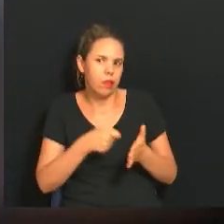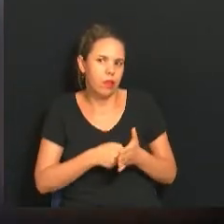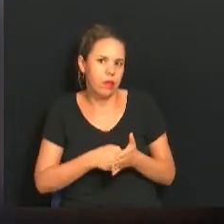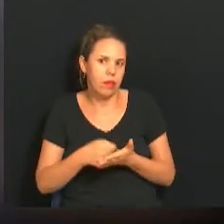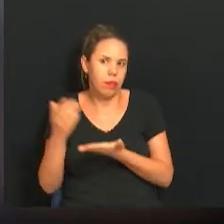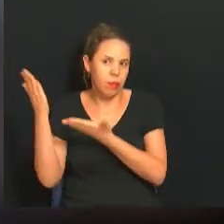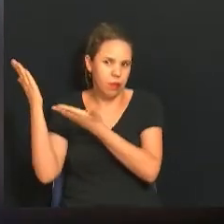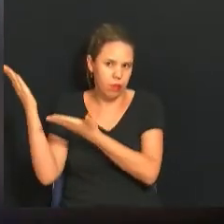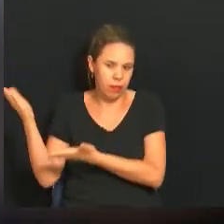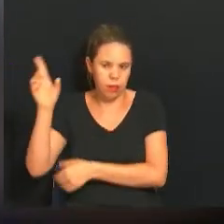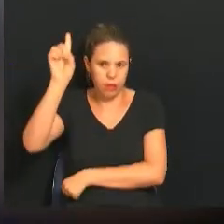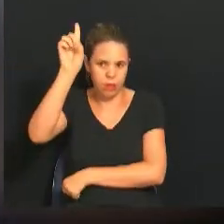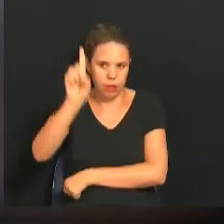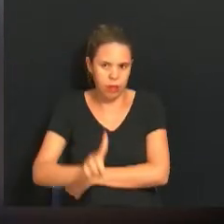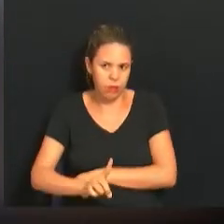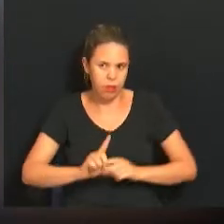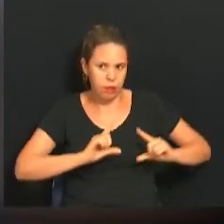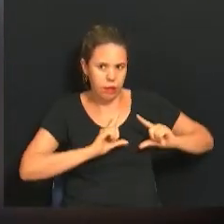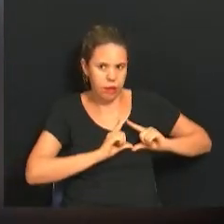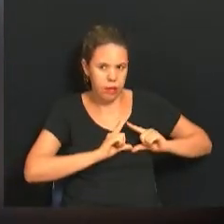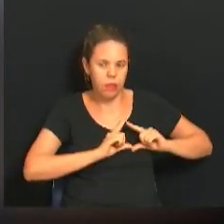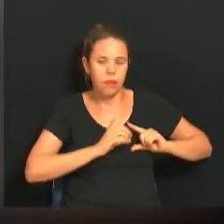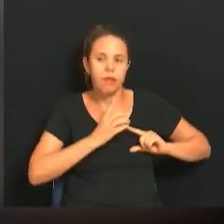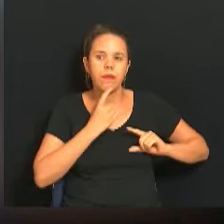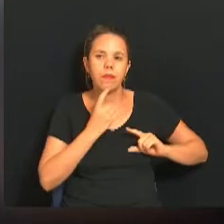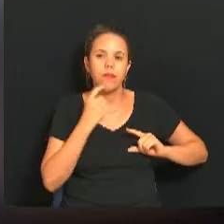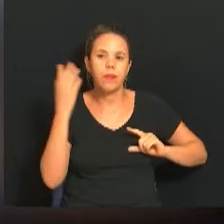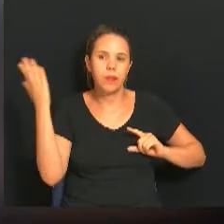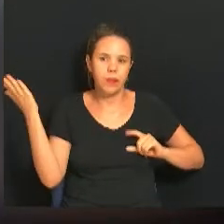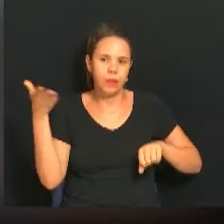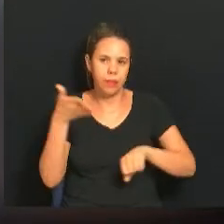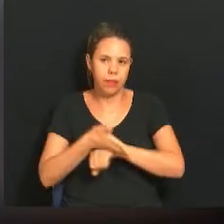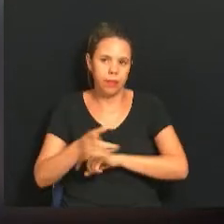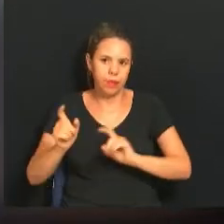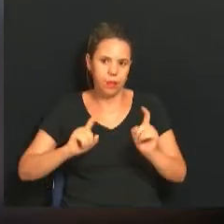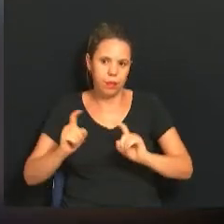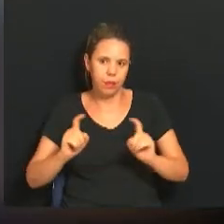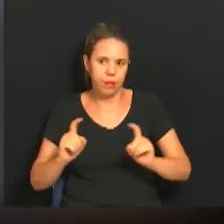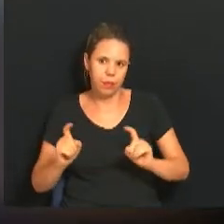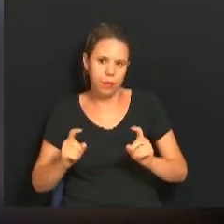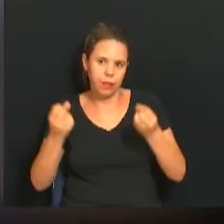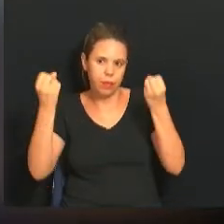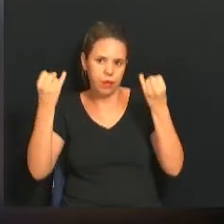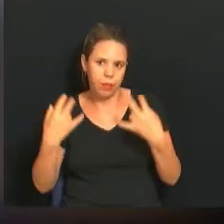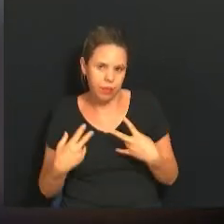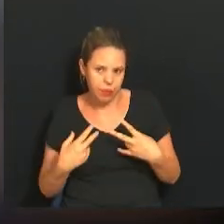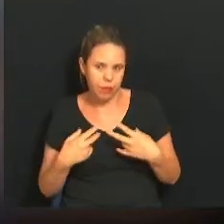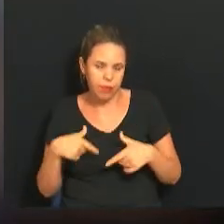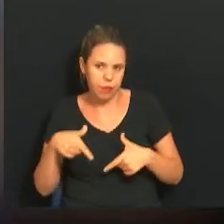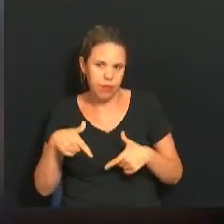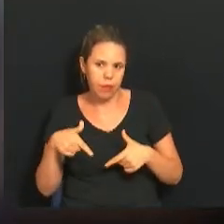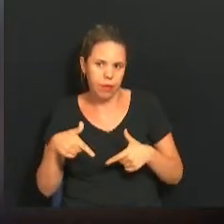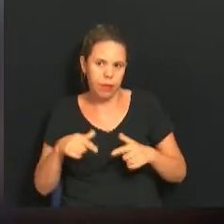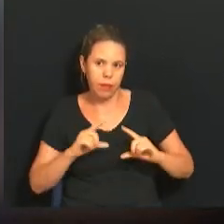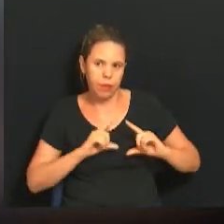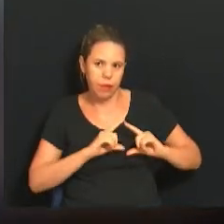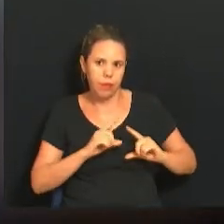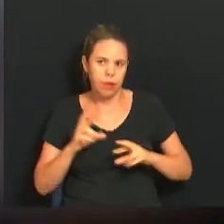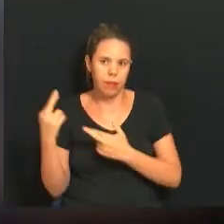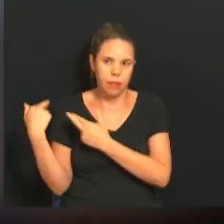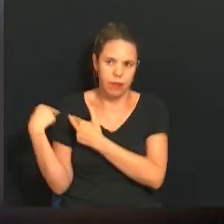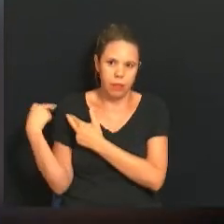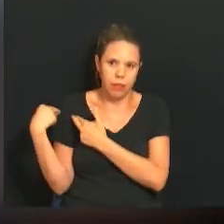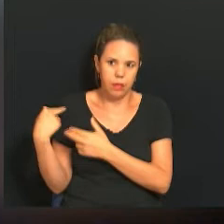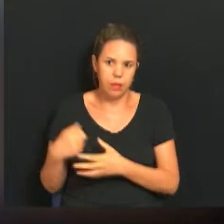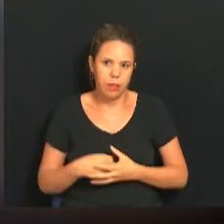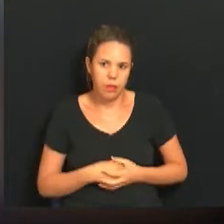Furtado, diretor de Defesa Civil de Campinas, participou da reunião e comentou sobre o trabalho que a defesa é responsável no